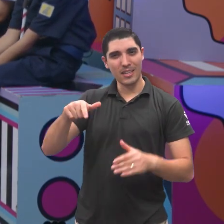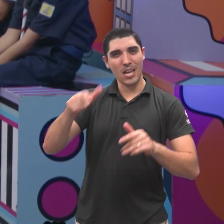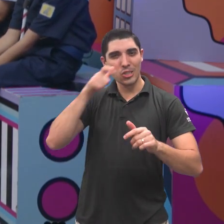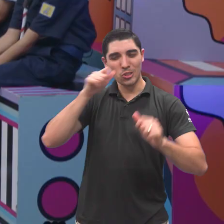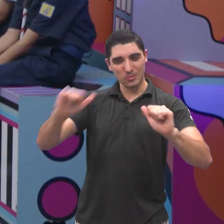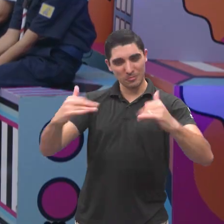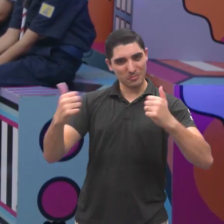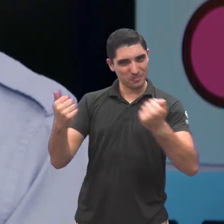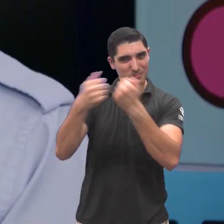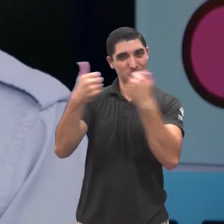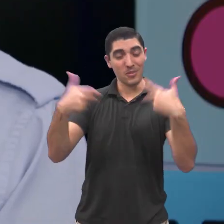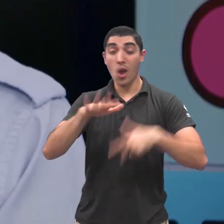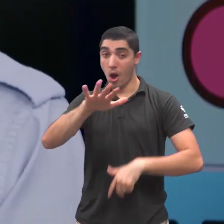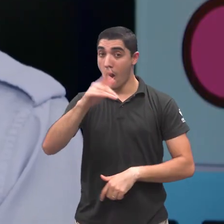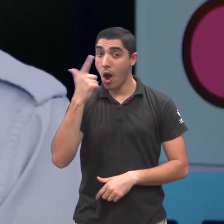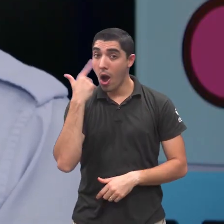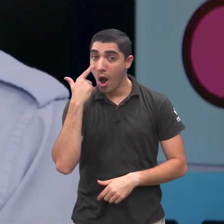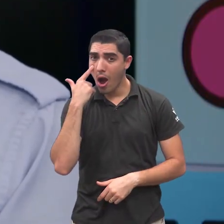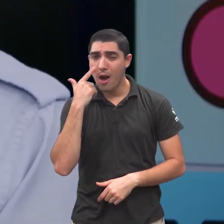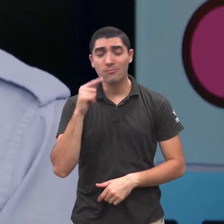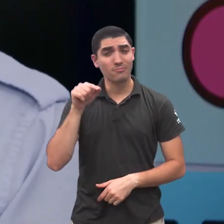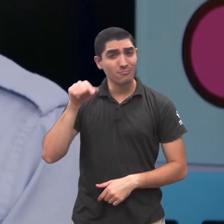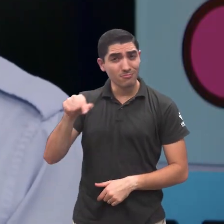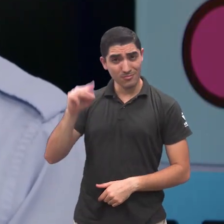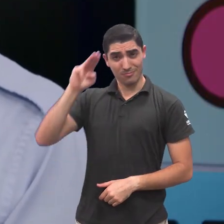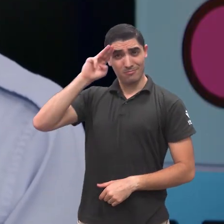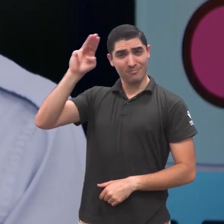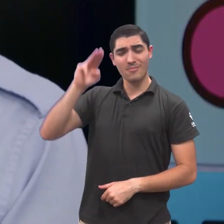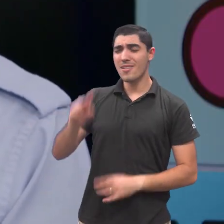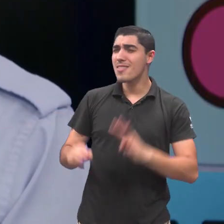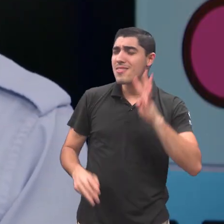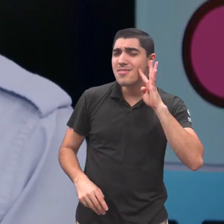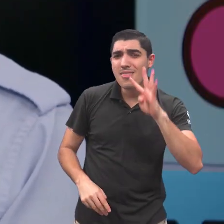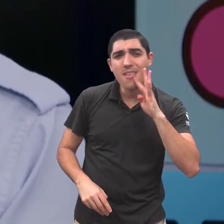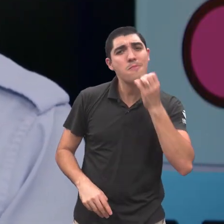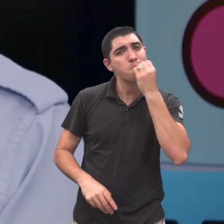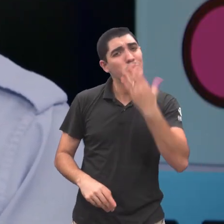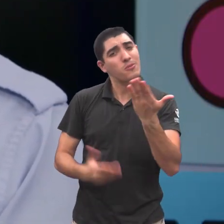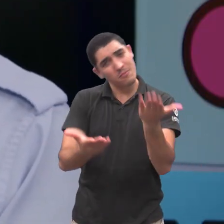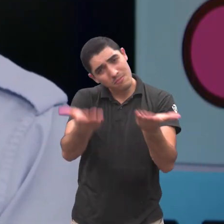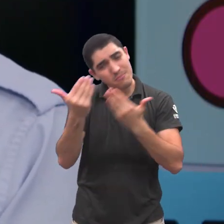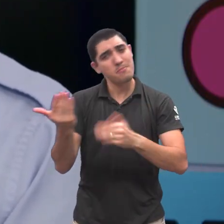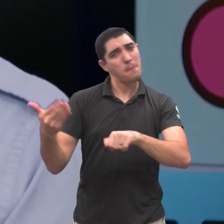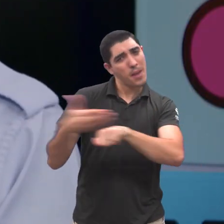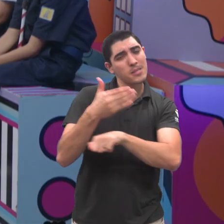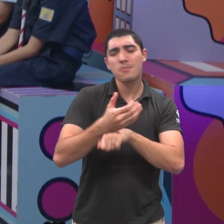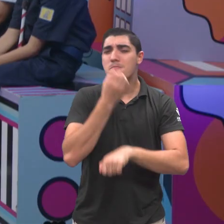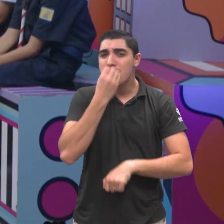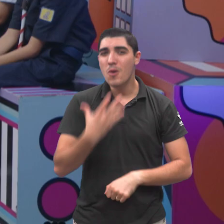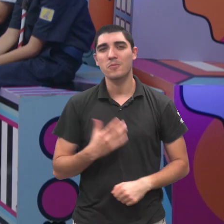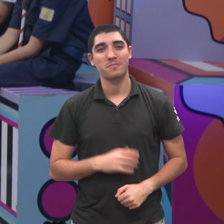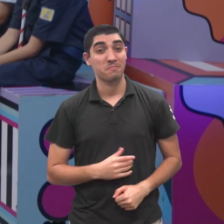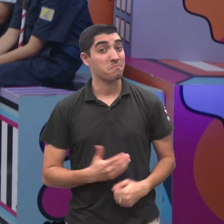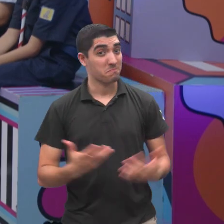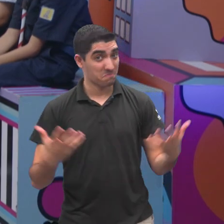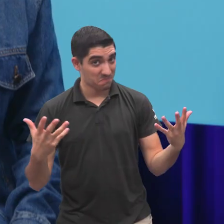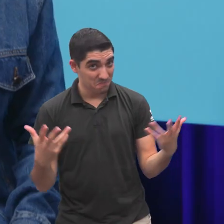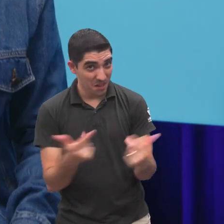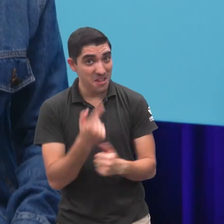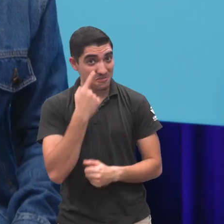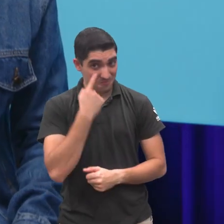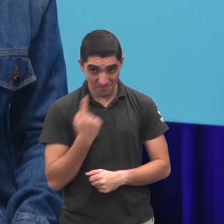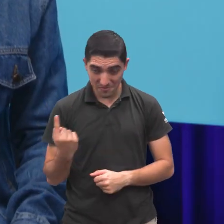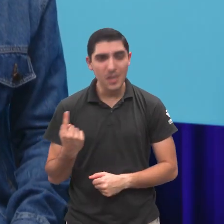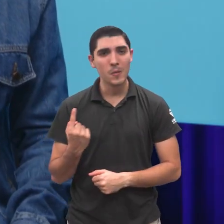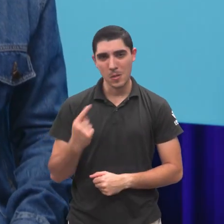Tá Ligado, né? E olha, galera, é um negócio muito legal, vale a pena ser escoteiro. Bom demais, pessoal, deu